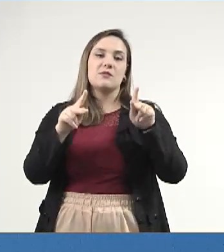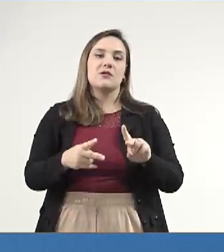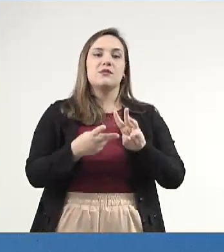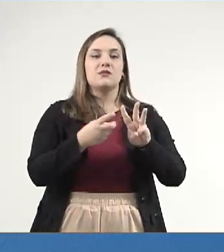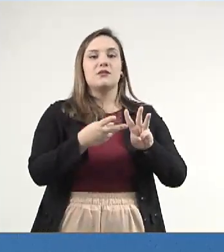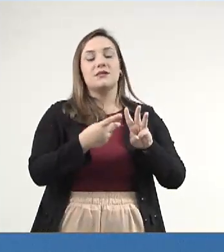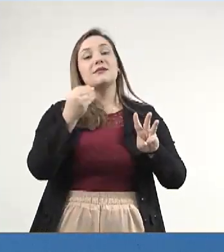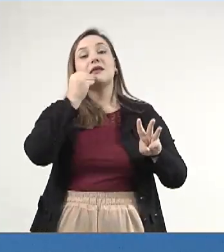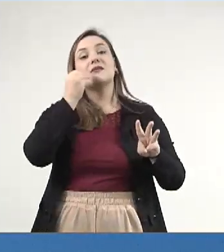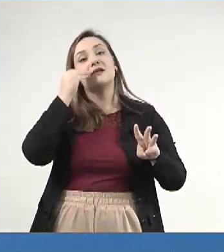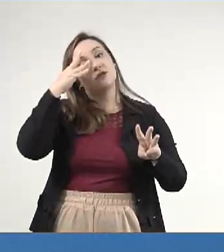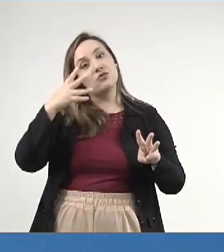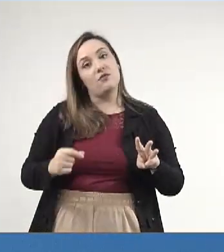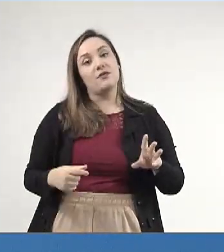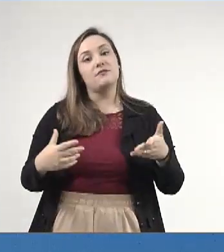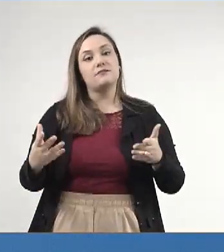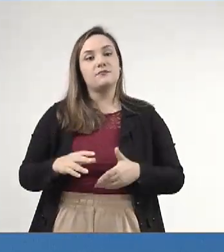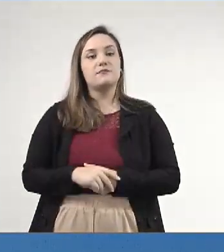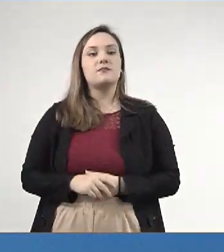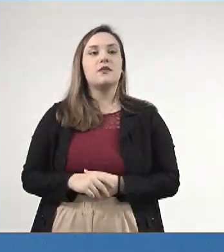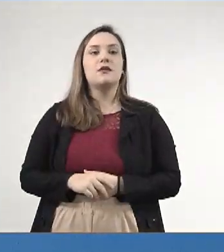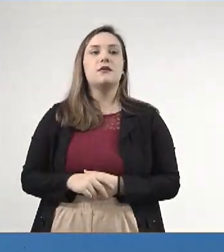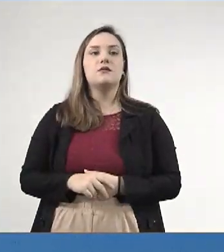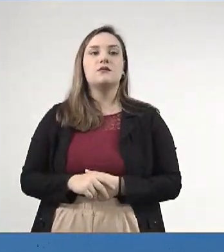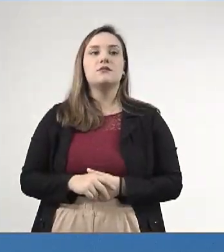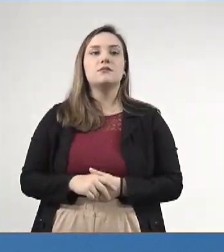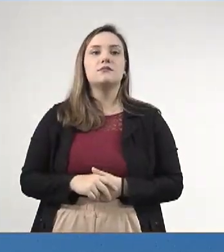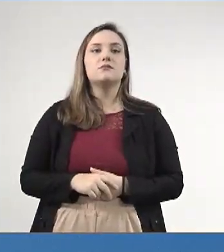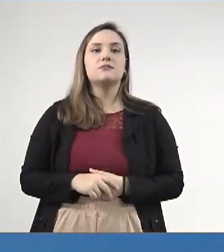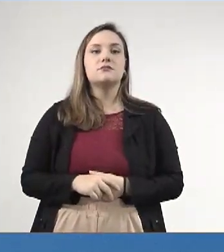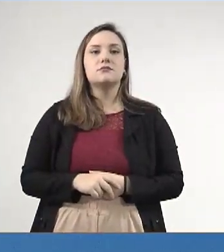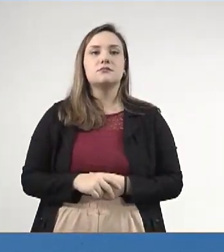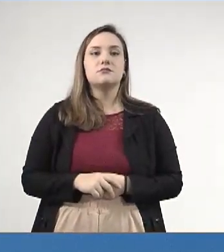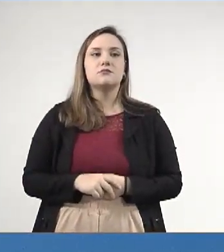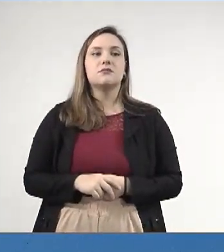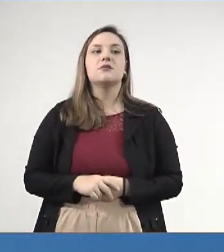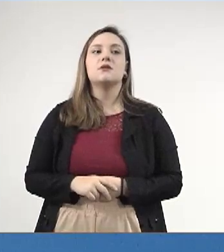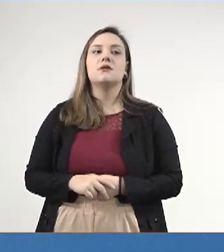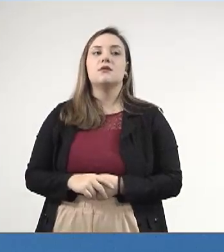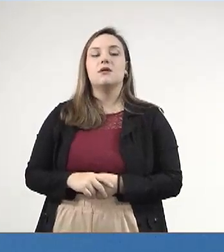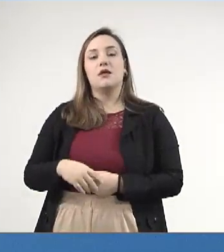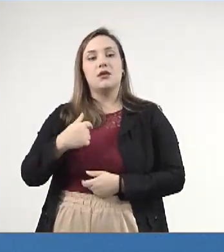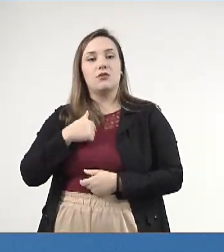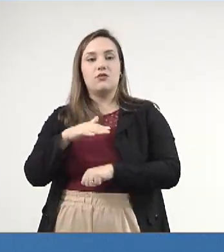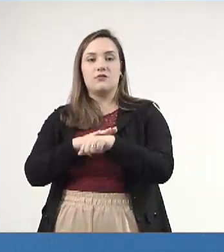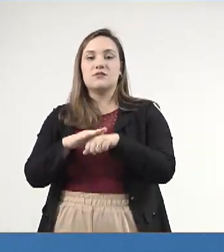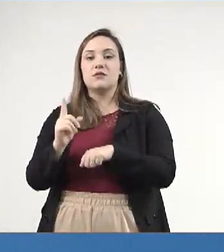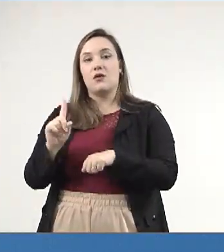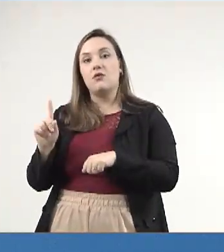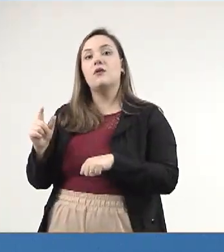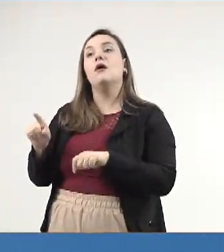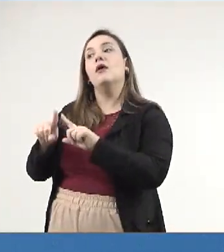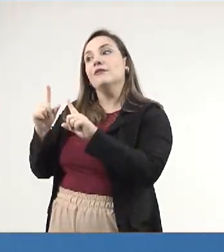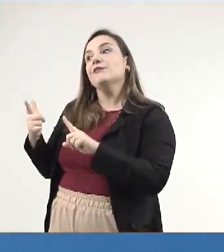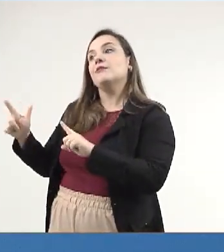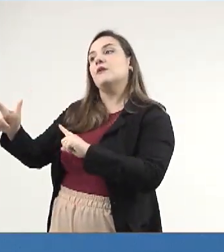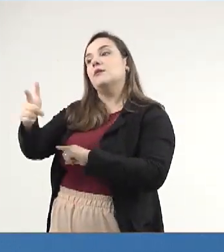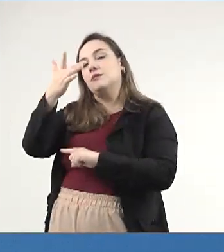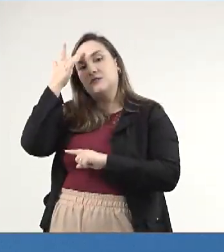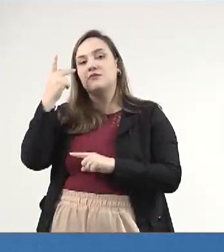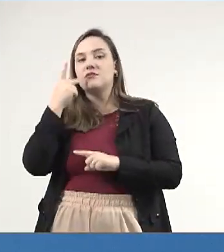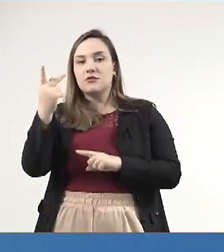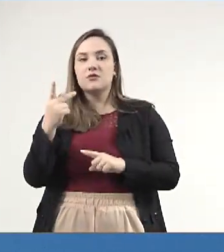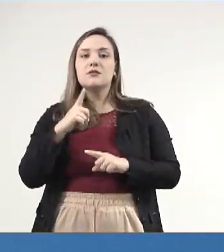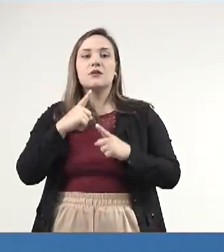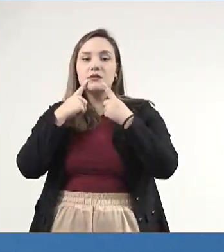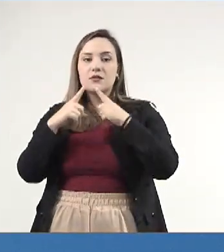apresentar soluções. A gente também percebeu, né, e aí não fui eu que conversei, mas ouvindo outras pessoas, que há a mesma